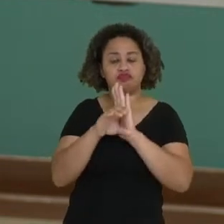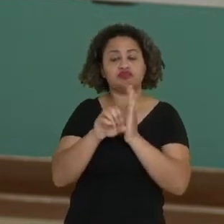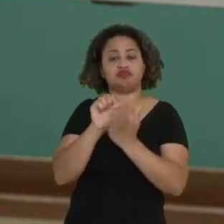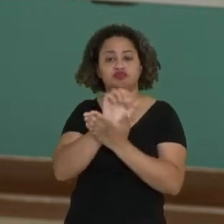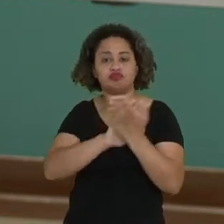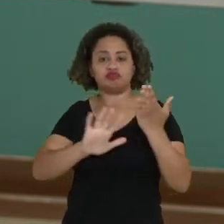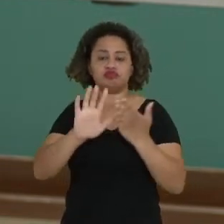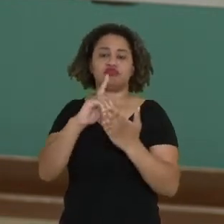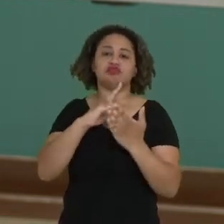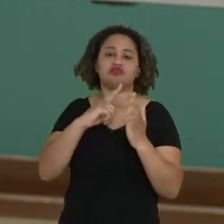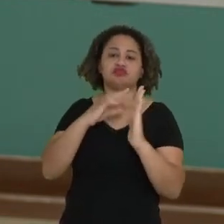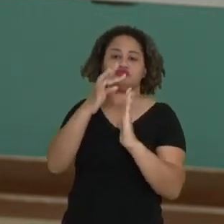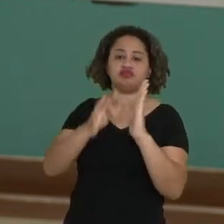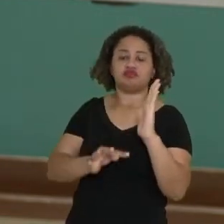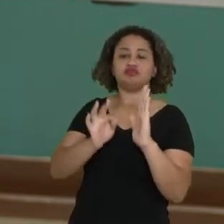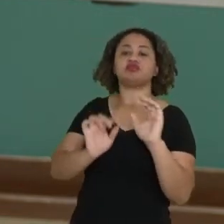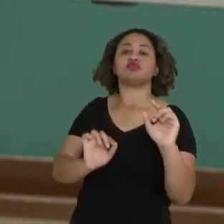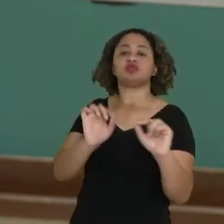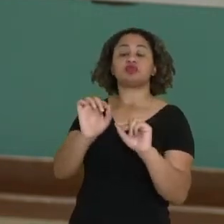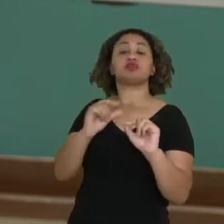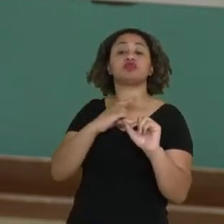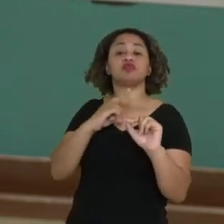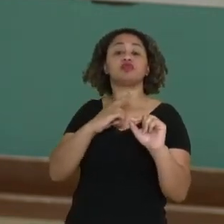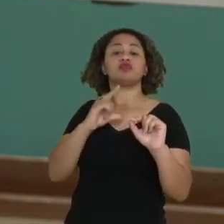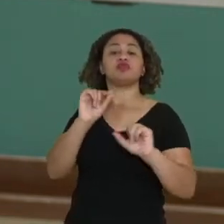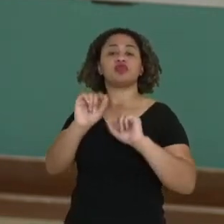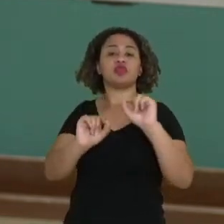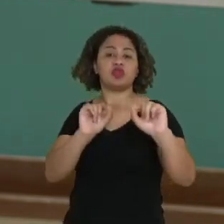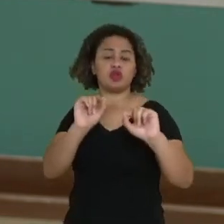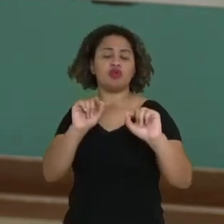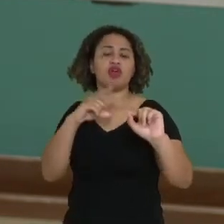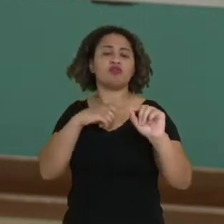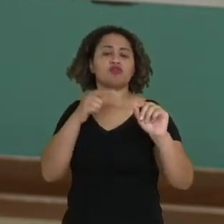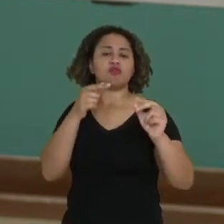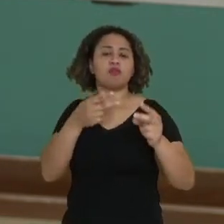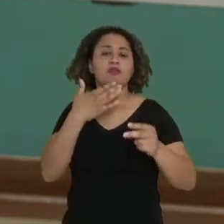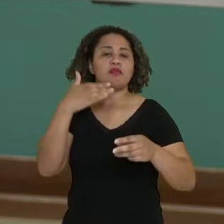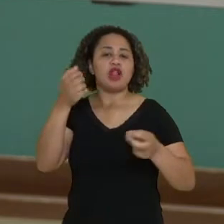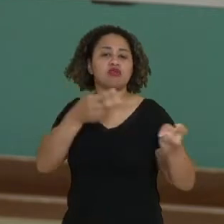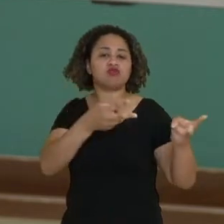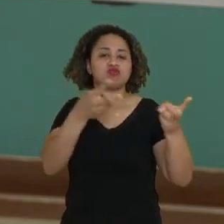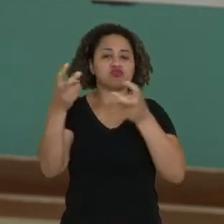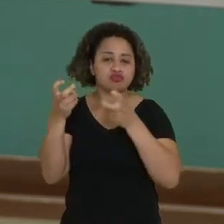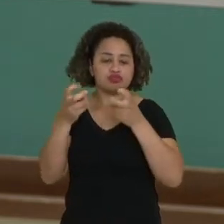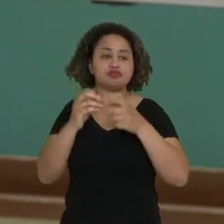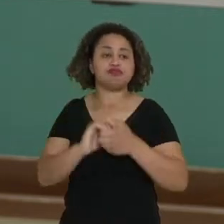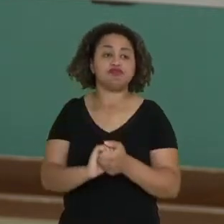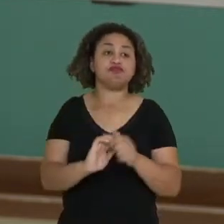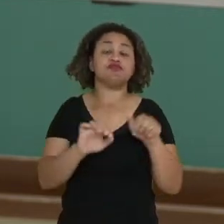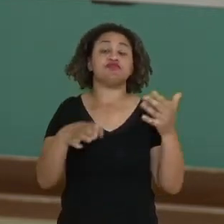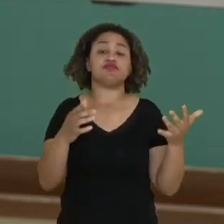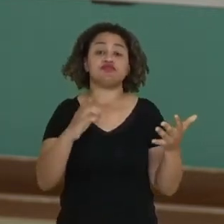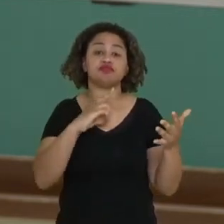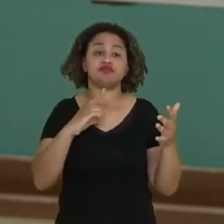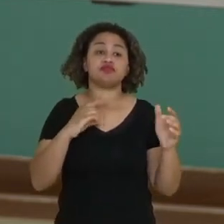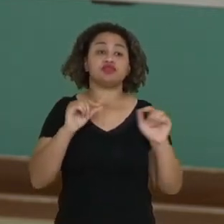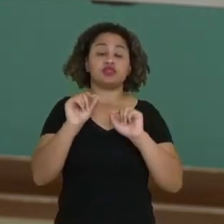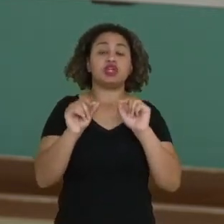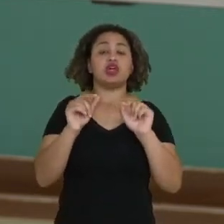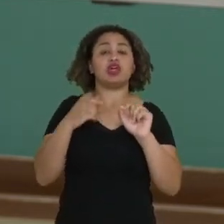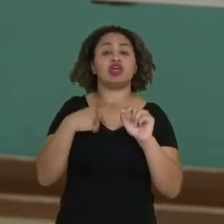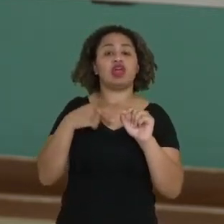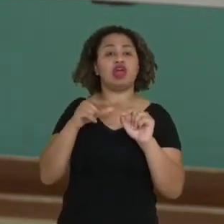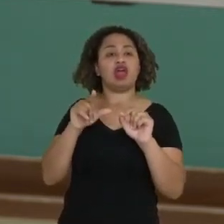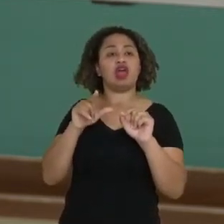com texto para oferecer o quê? Uma melhor percepção ao leitor. Então, aqui eu tenho o